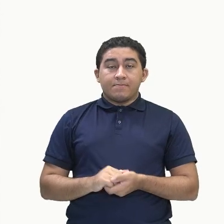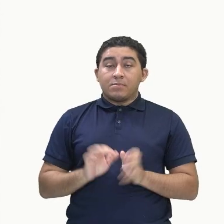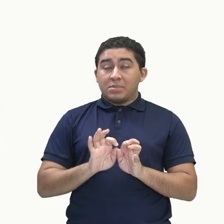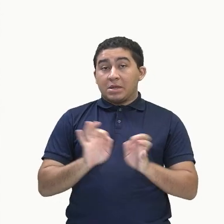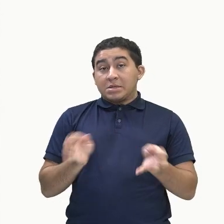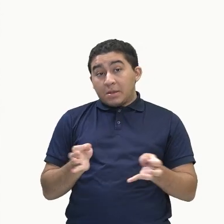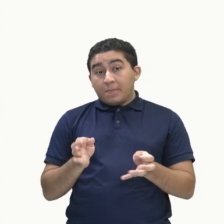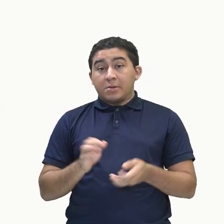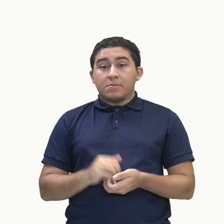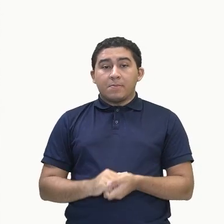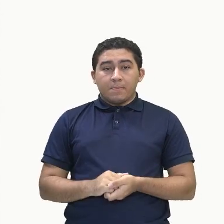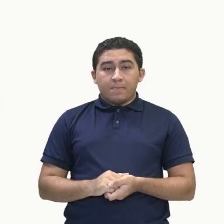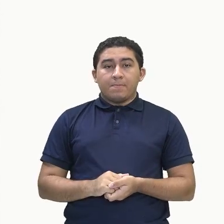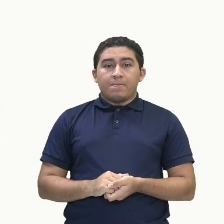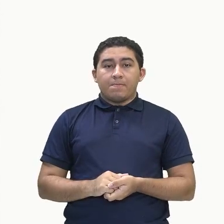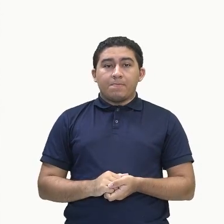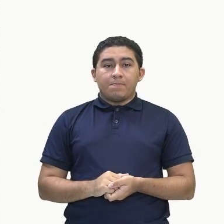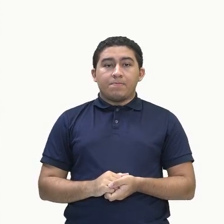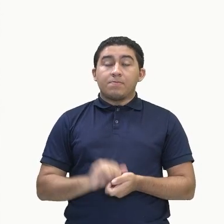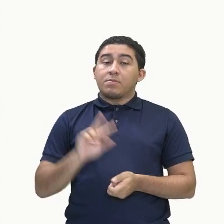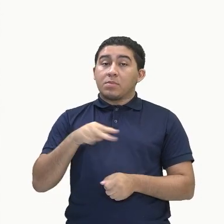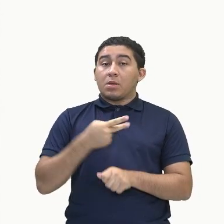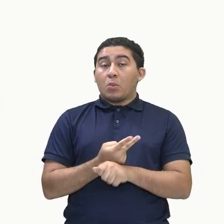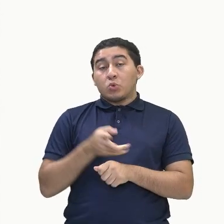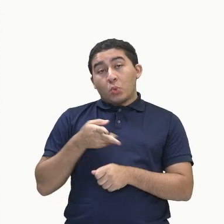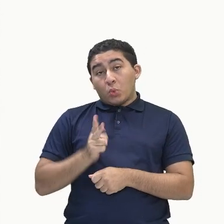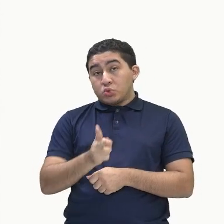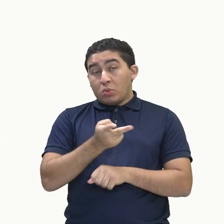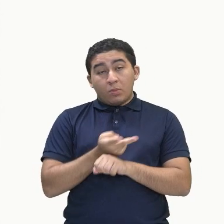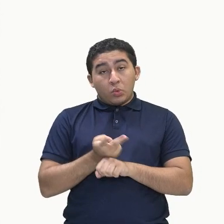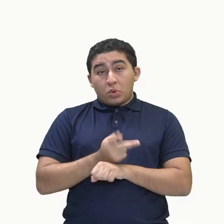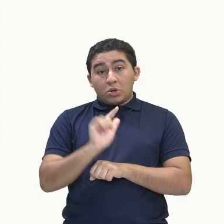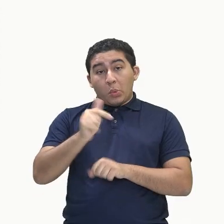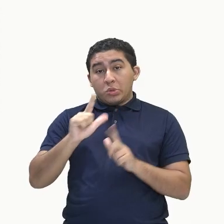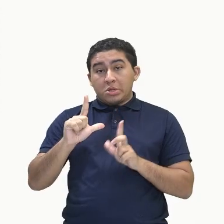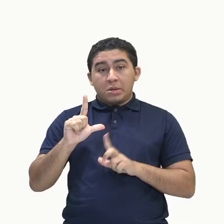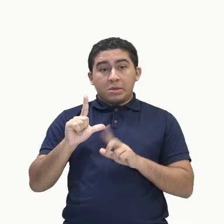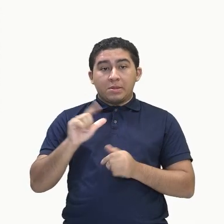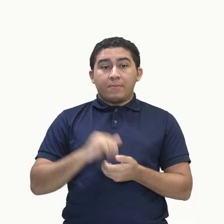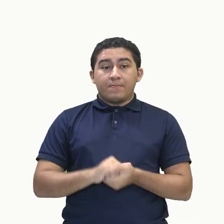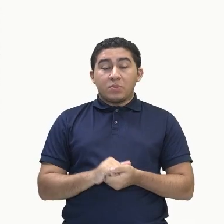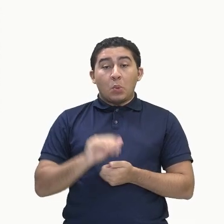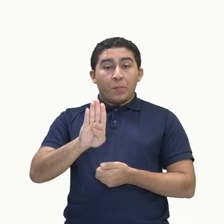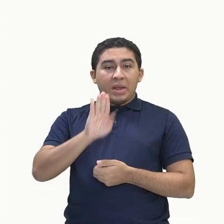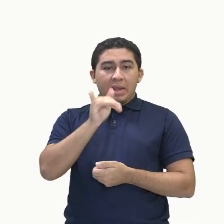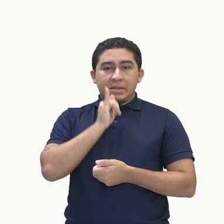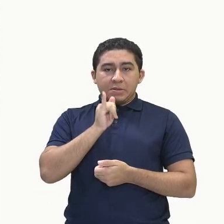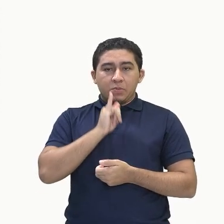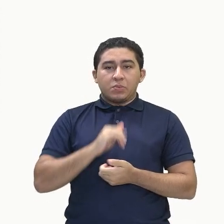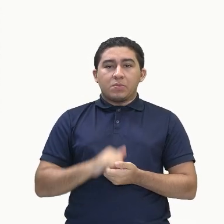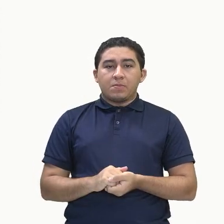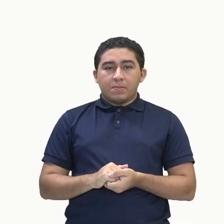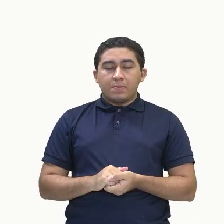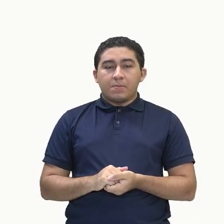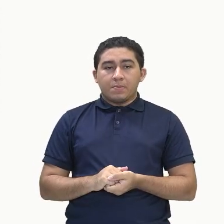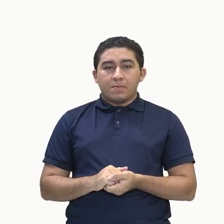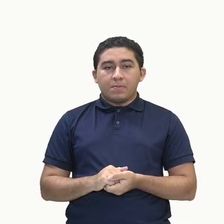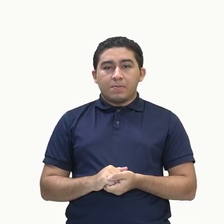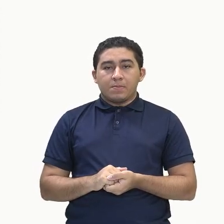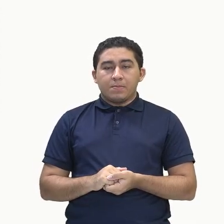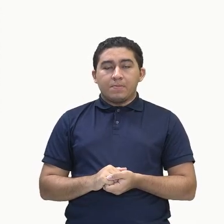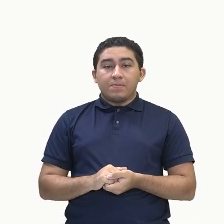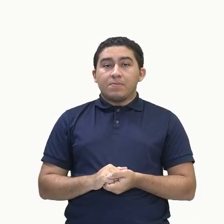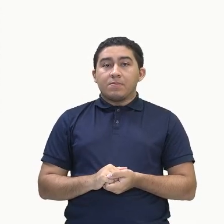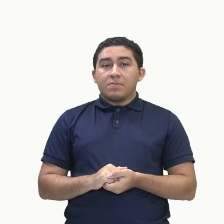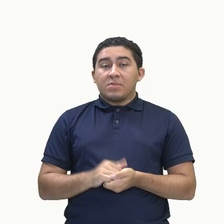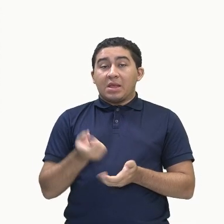e procurando os outros pontos, tá bom? O ponto B, olha, eu não vou mais colocar aí a numeração para